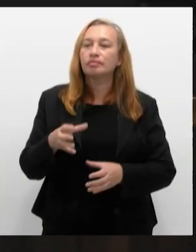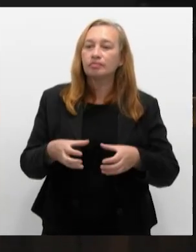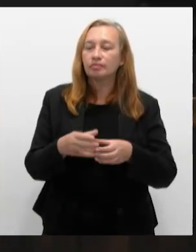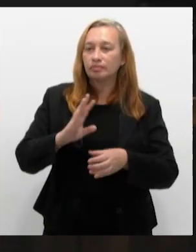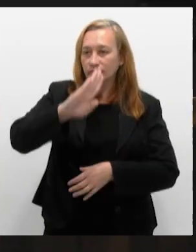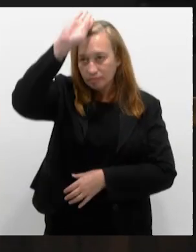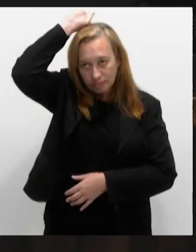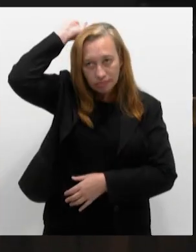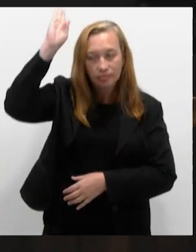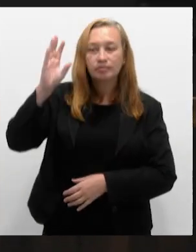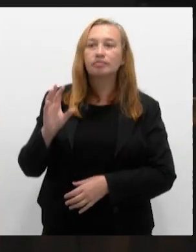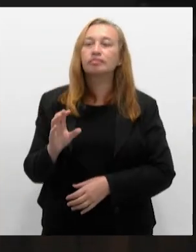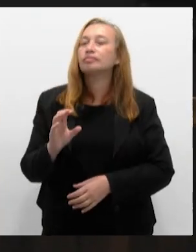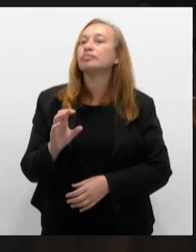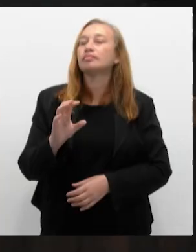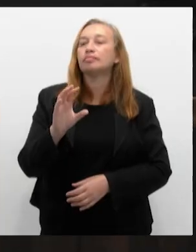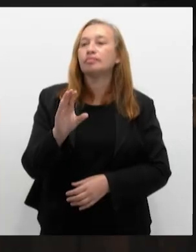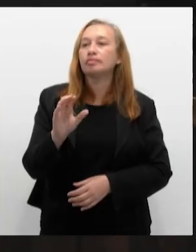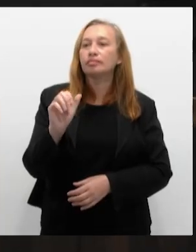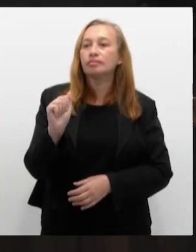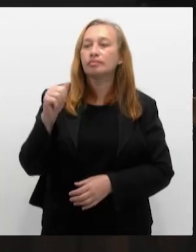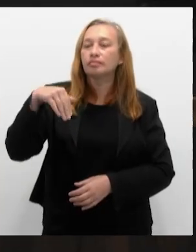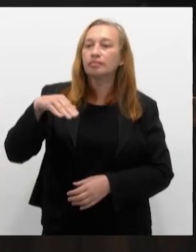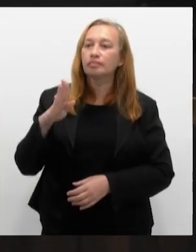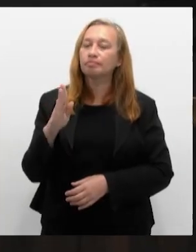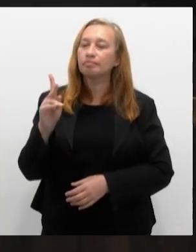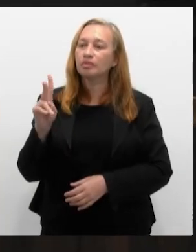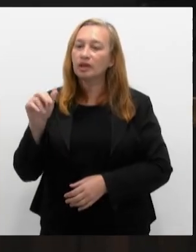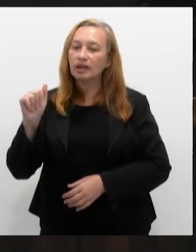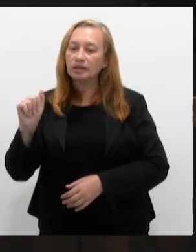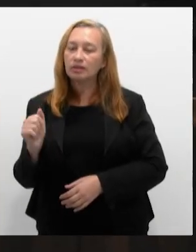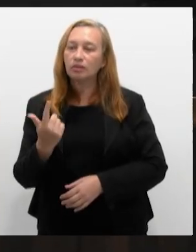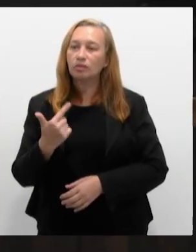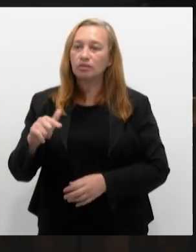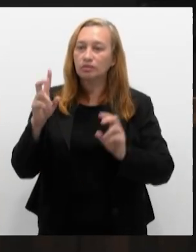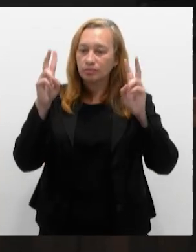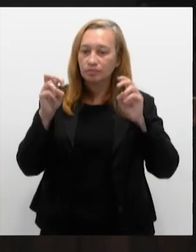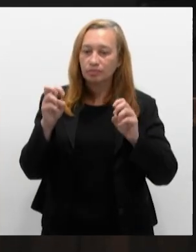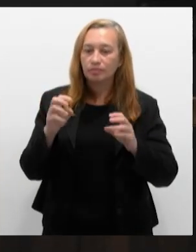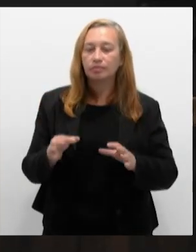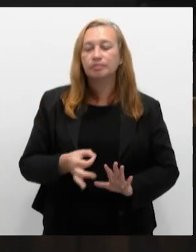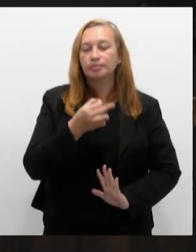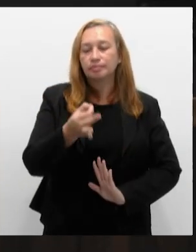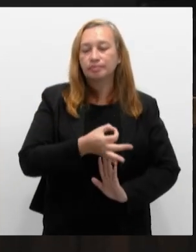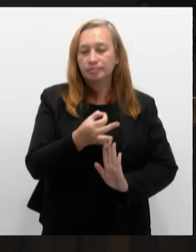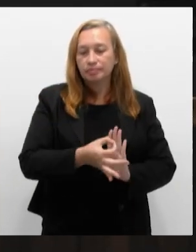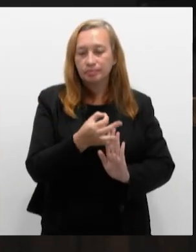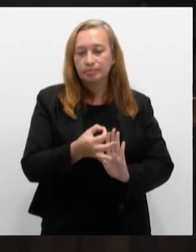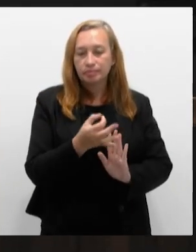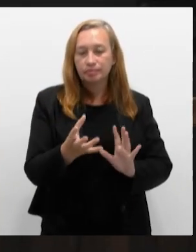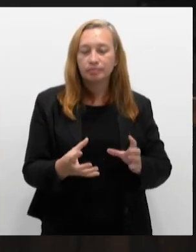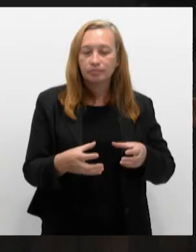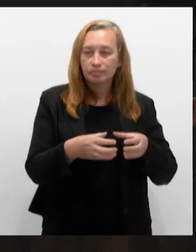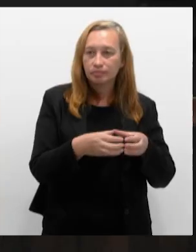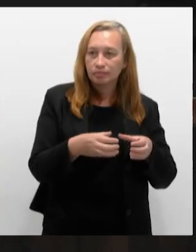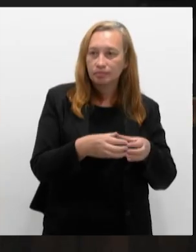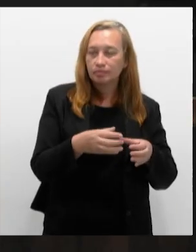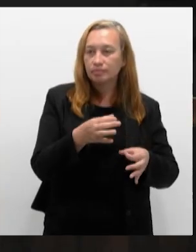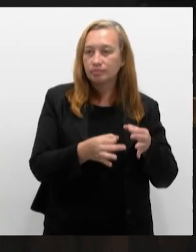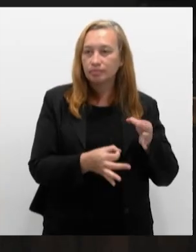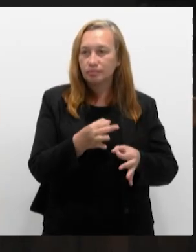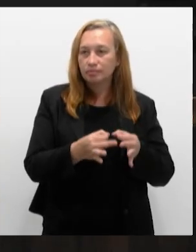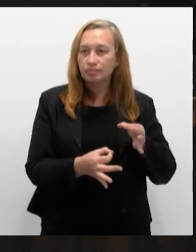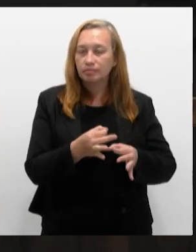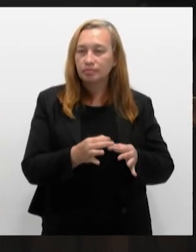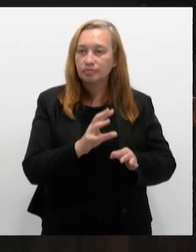e ambulâncias e dar outras providências. Pareceres das comissões Constituição e Justiça pela constitucionalidade com